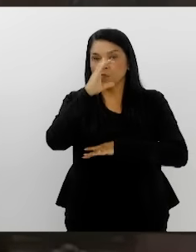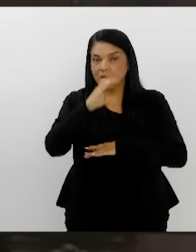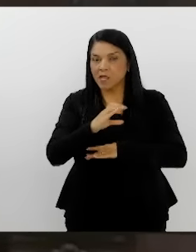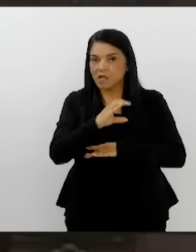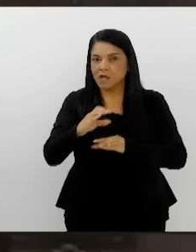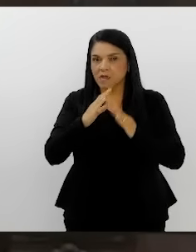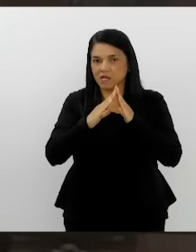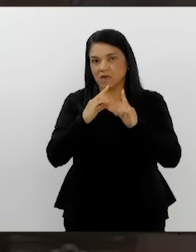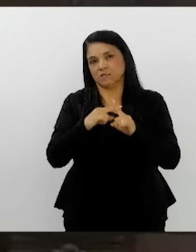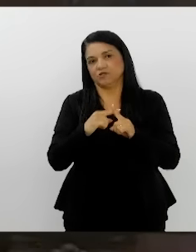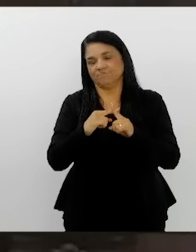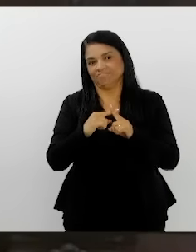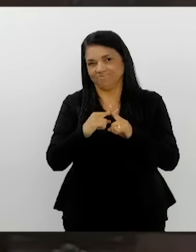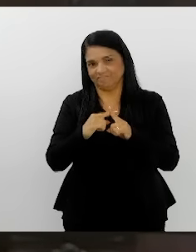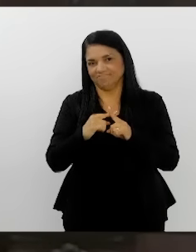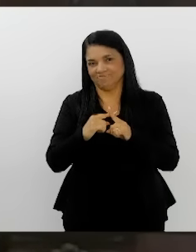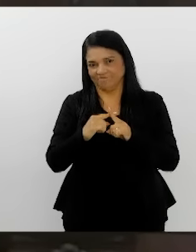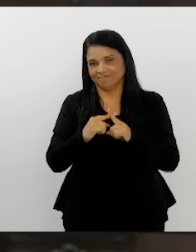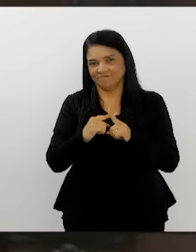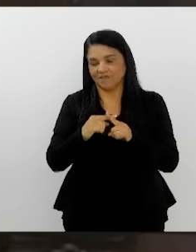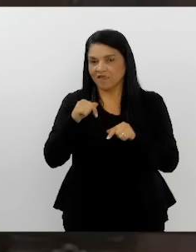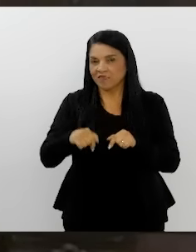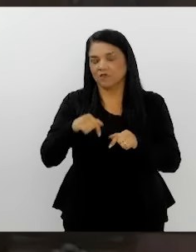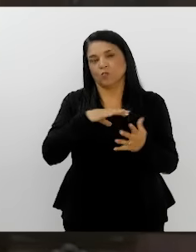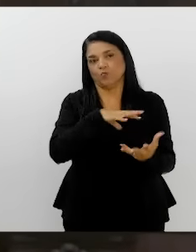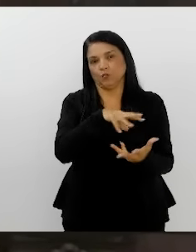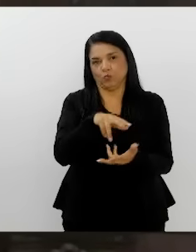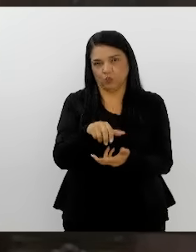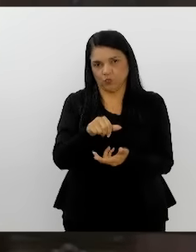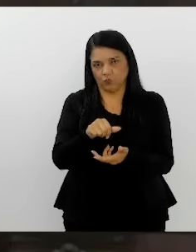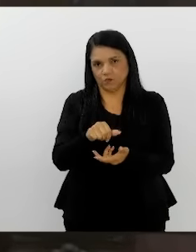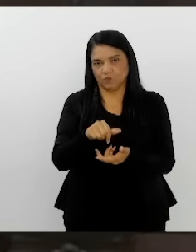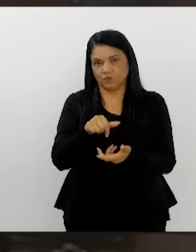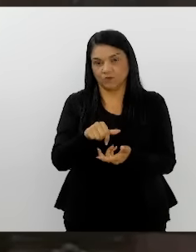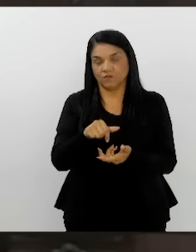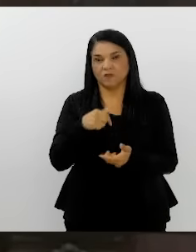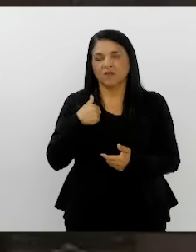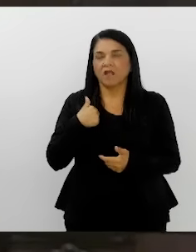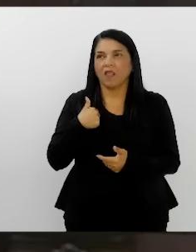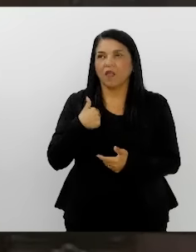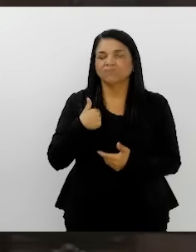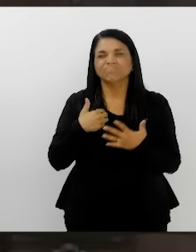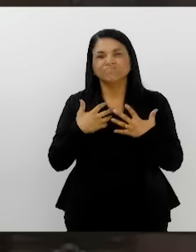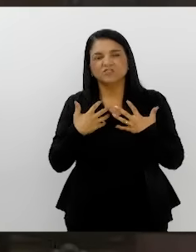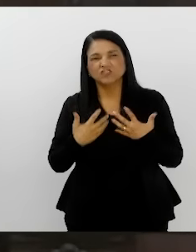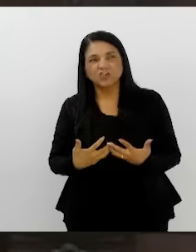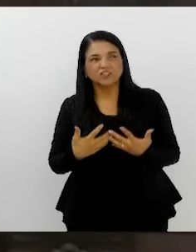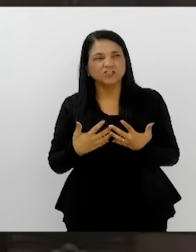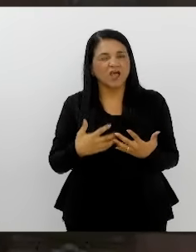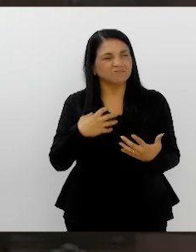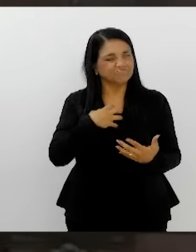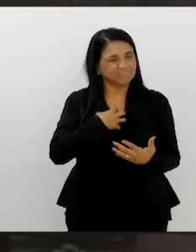na terra. E quando eu vinha muito chateado durante muito